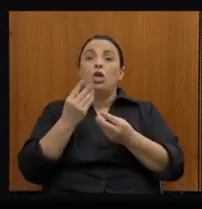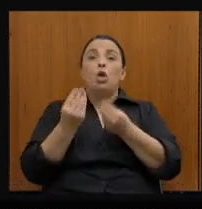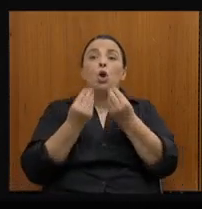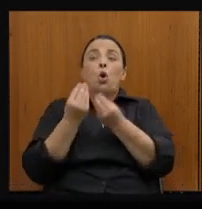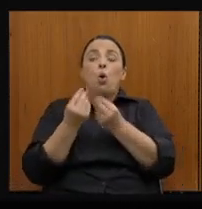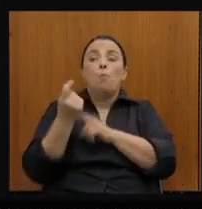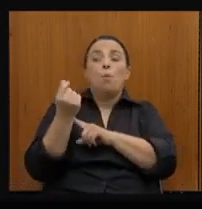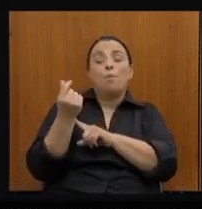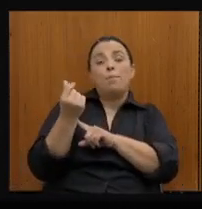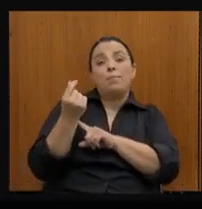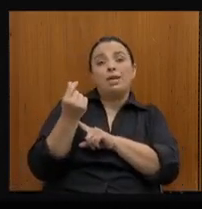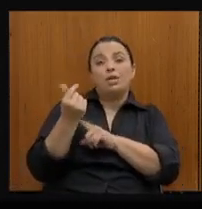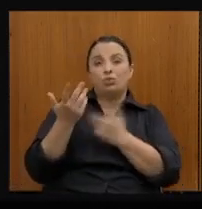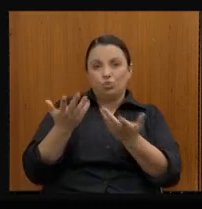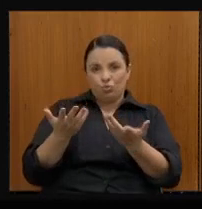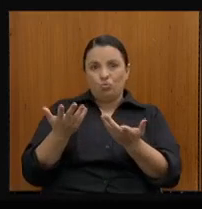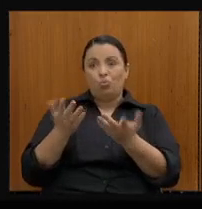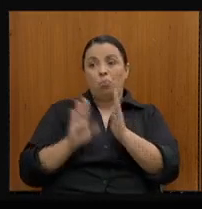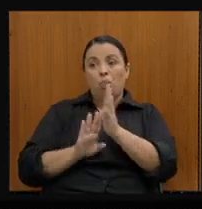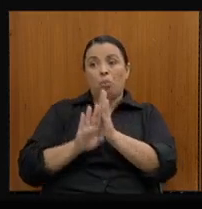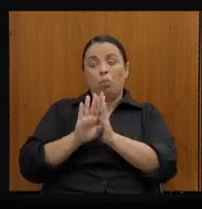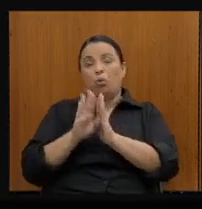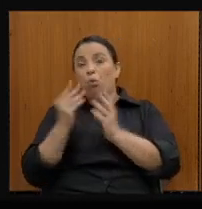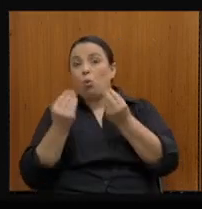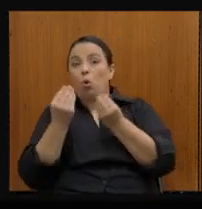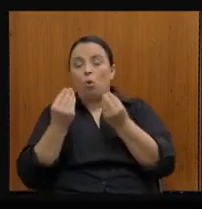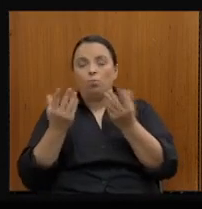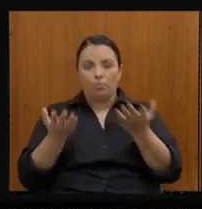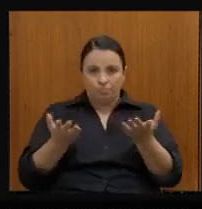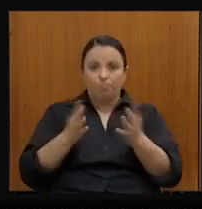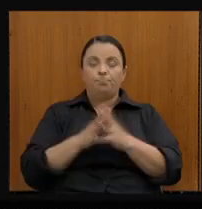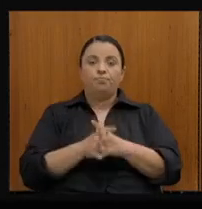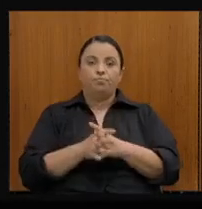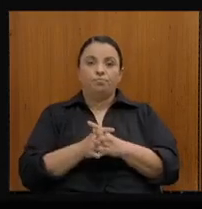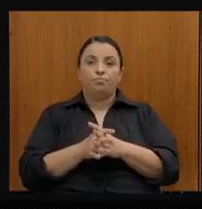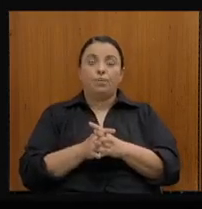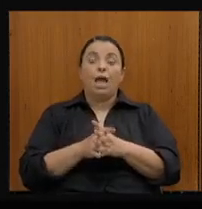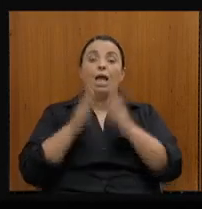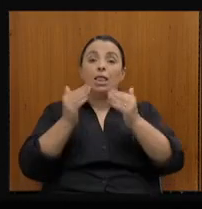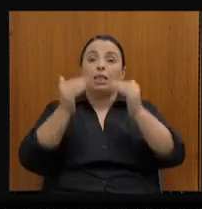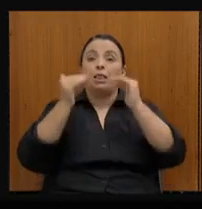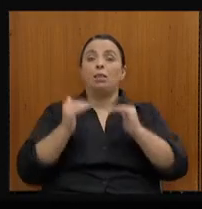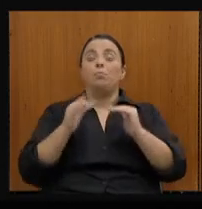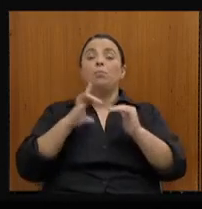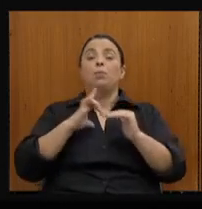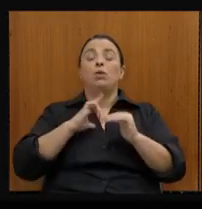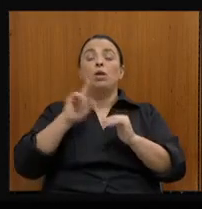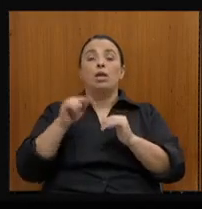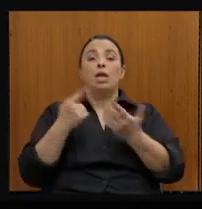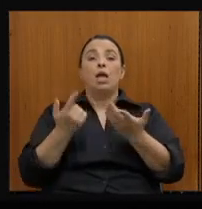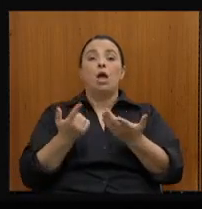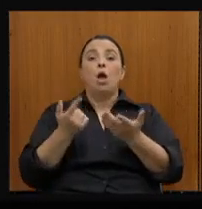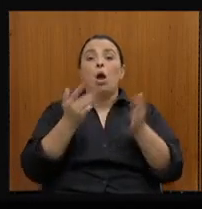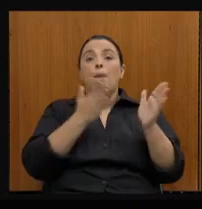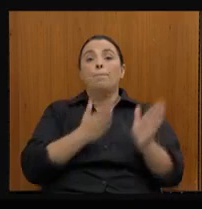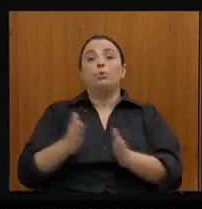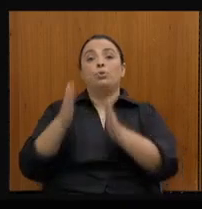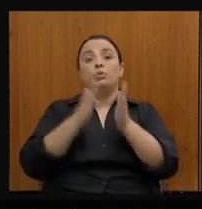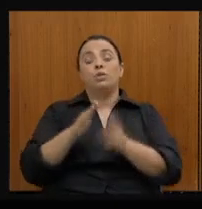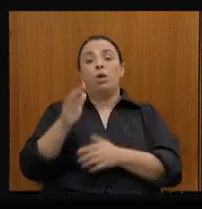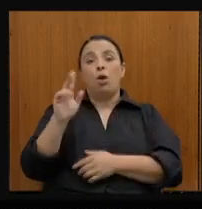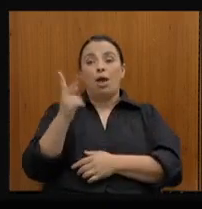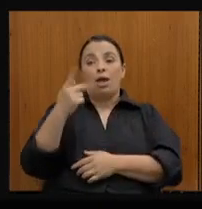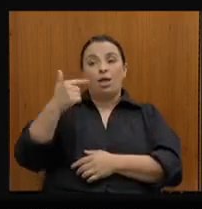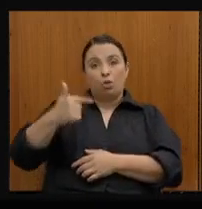e preços de mercado é em seguida a evolução da produção do hidrogênio e a